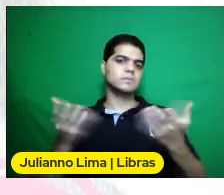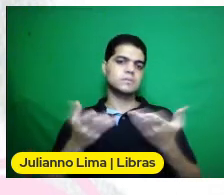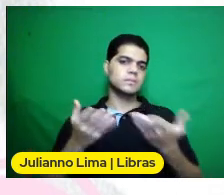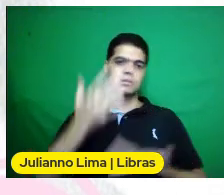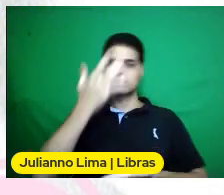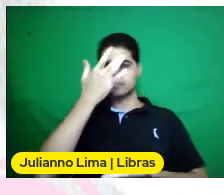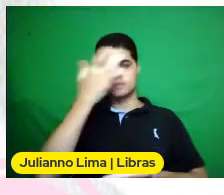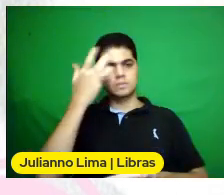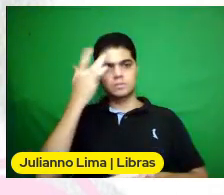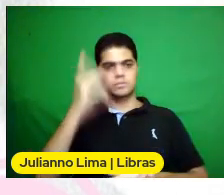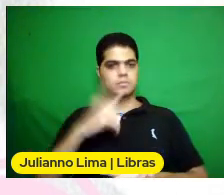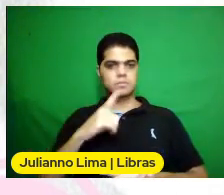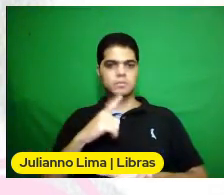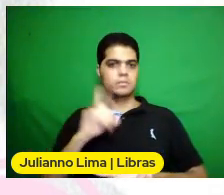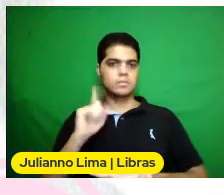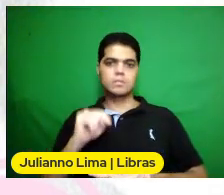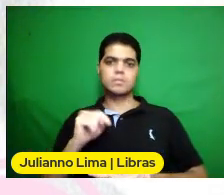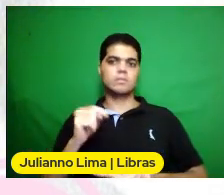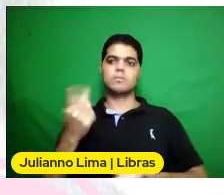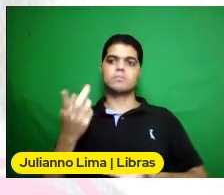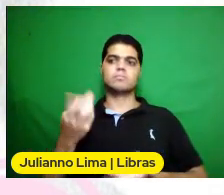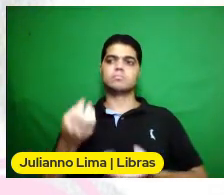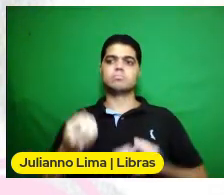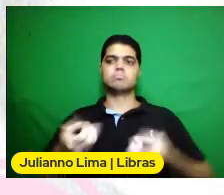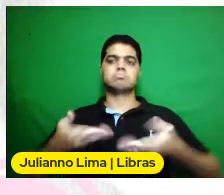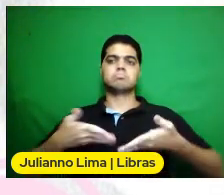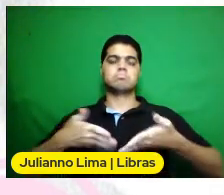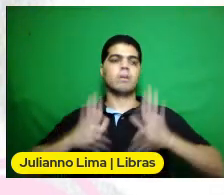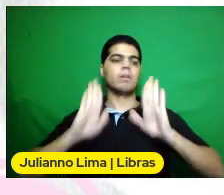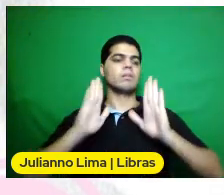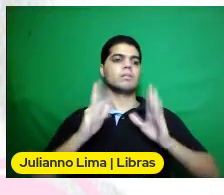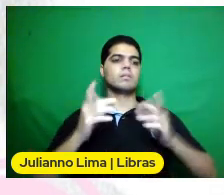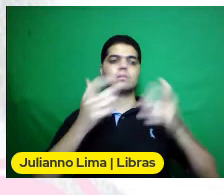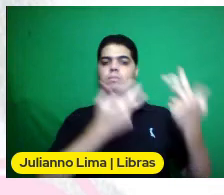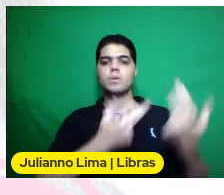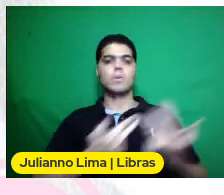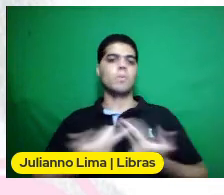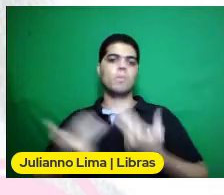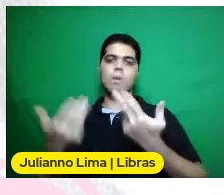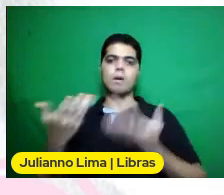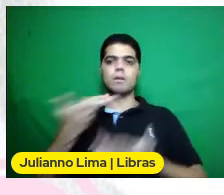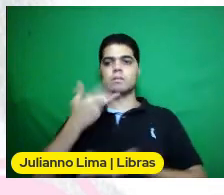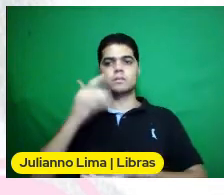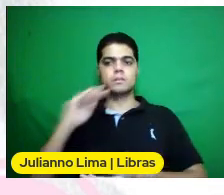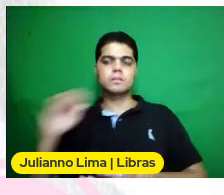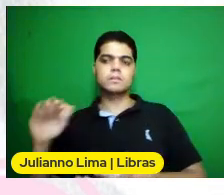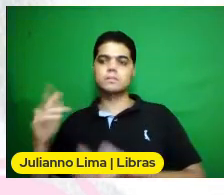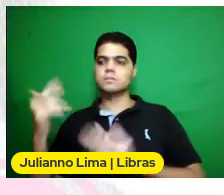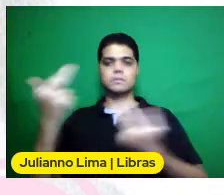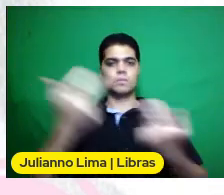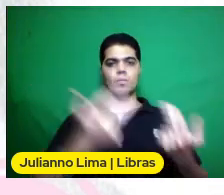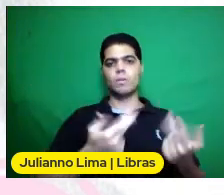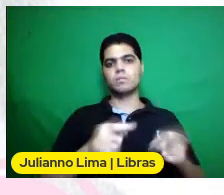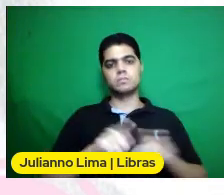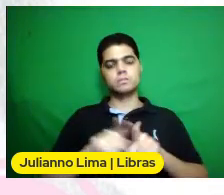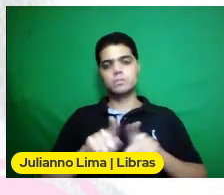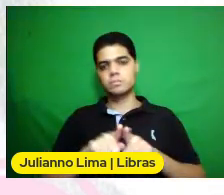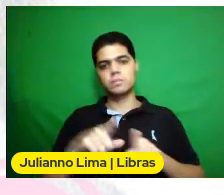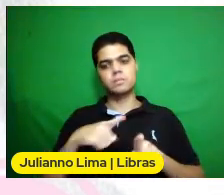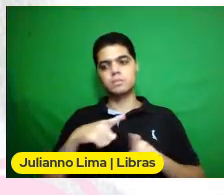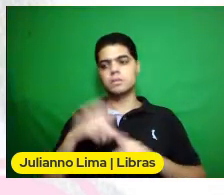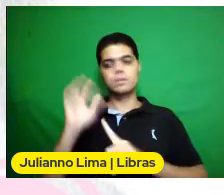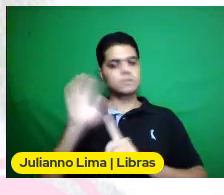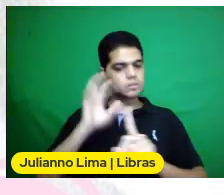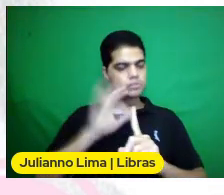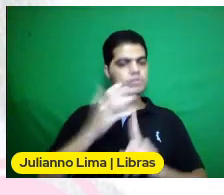Assim, mesmo tipo, mesma origem, né? Que essas crianças, e incentivem elas a